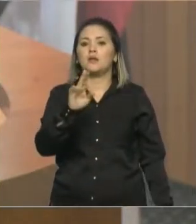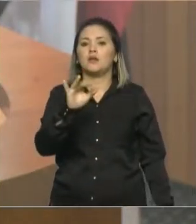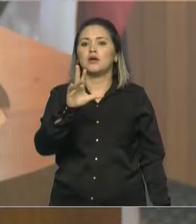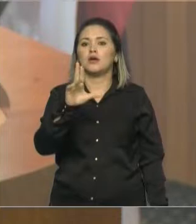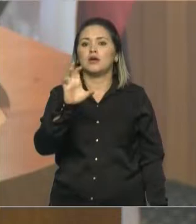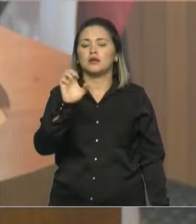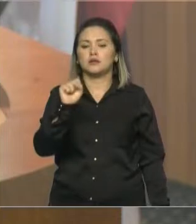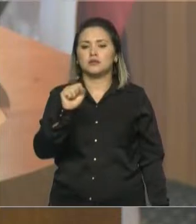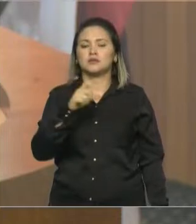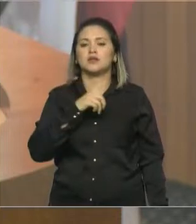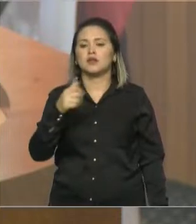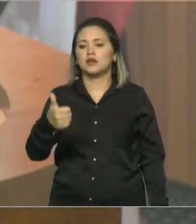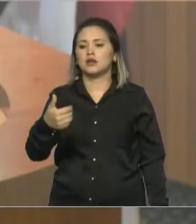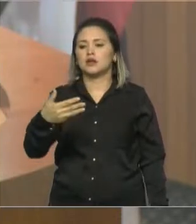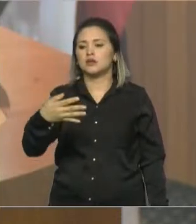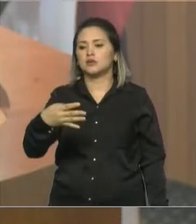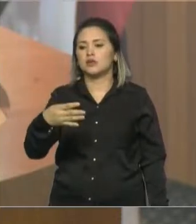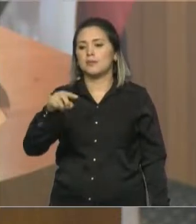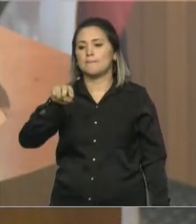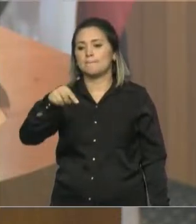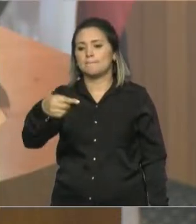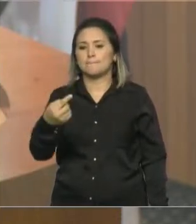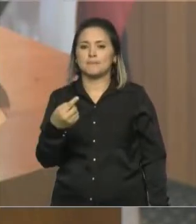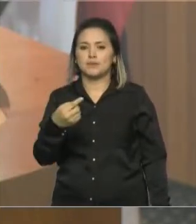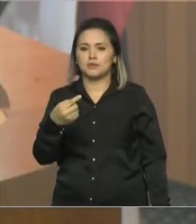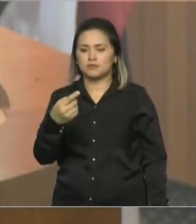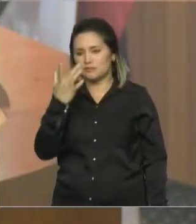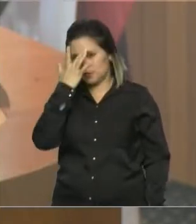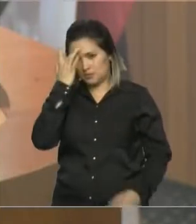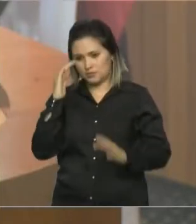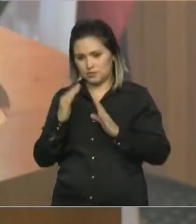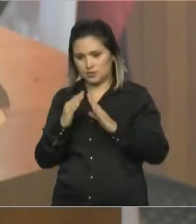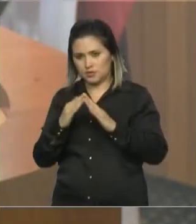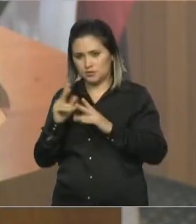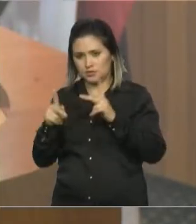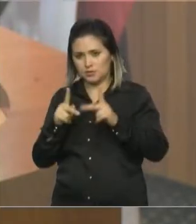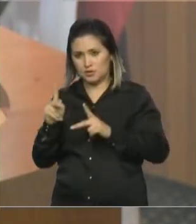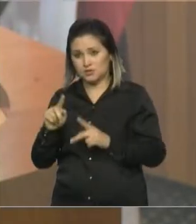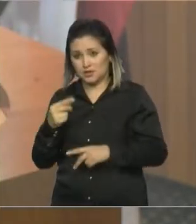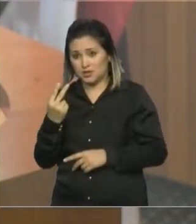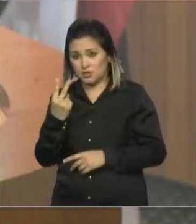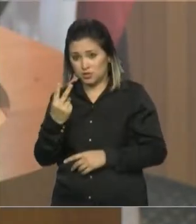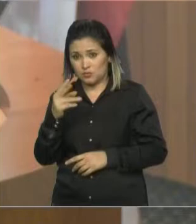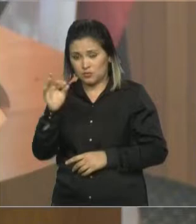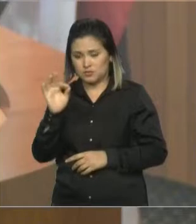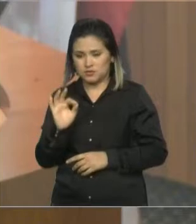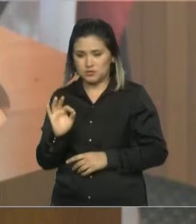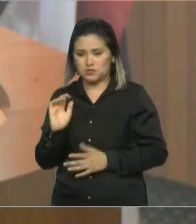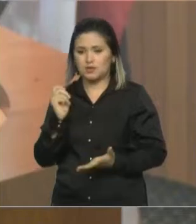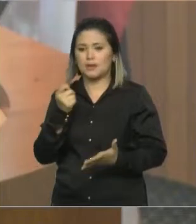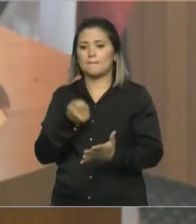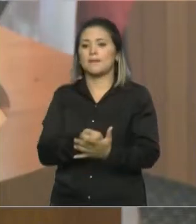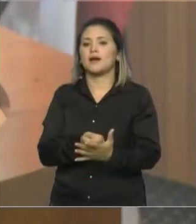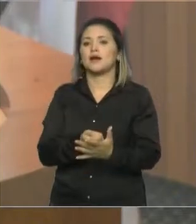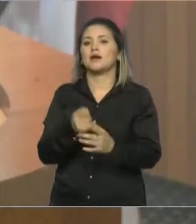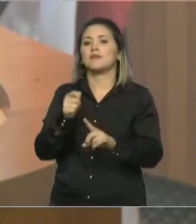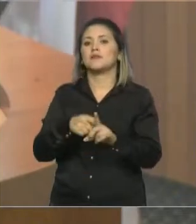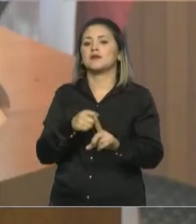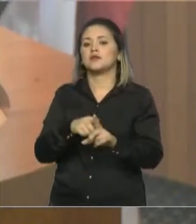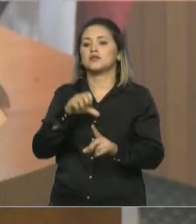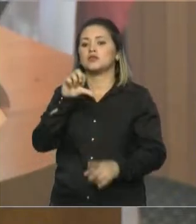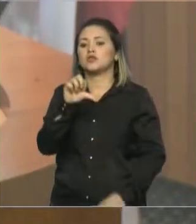A população corresponde a 2% do consórcio. Por mês, ele vai pagar R$ 9.102 ao